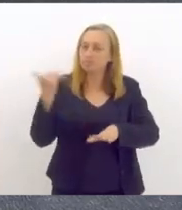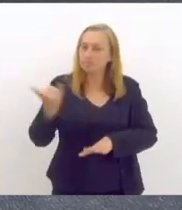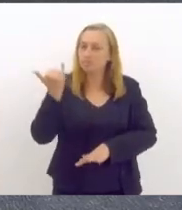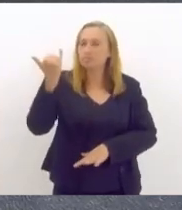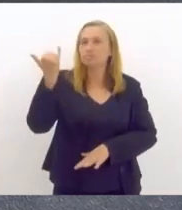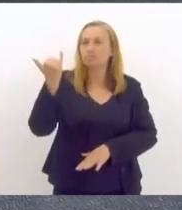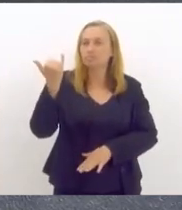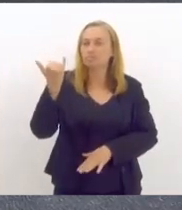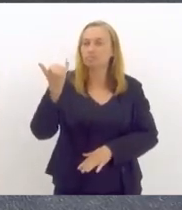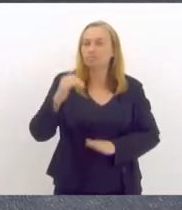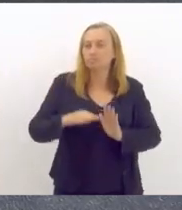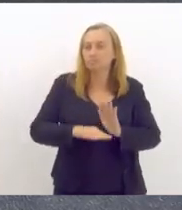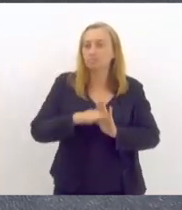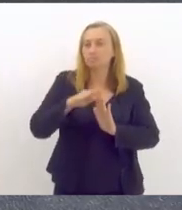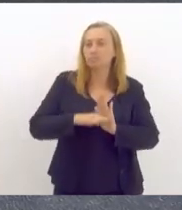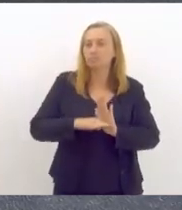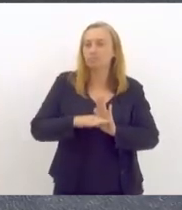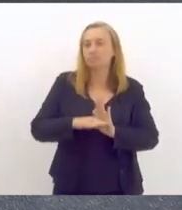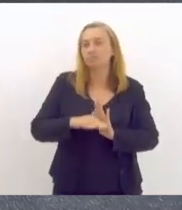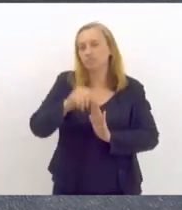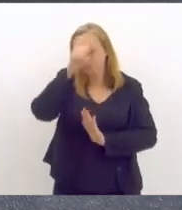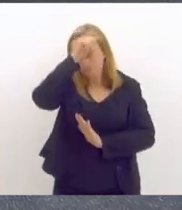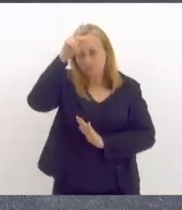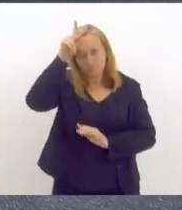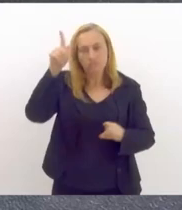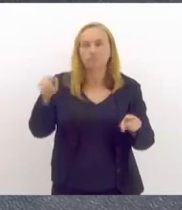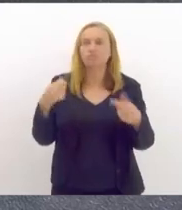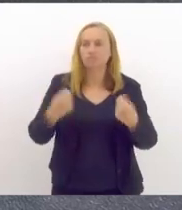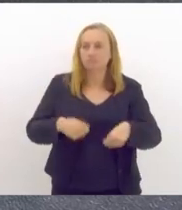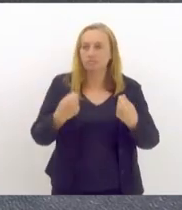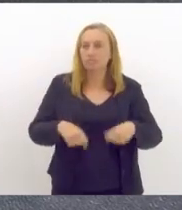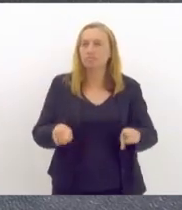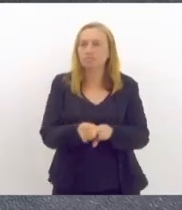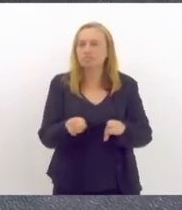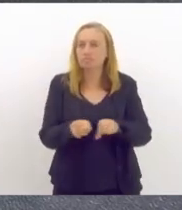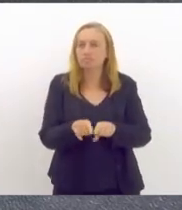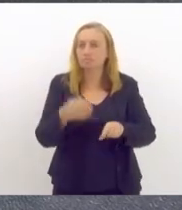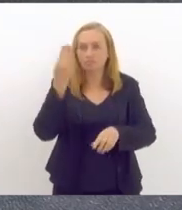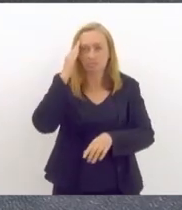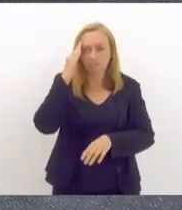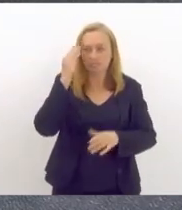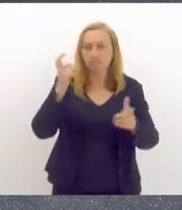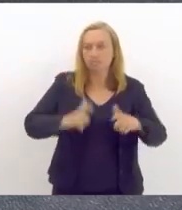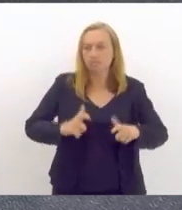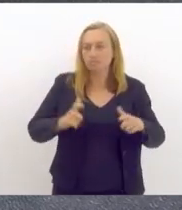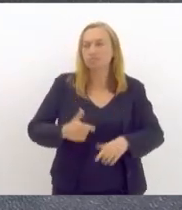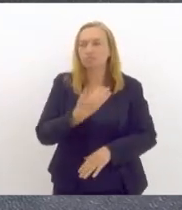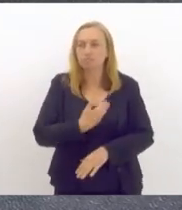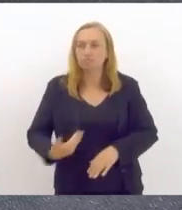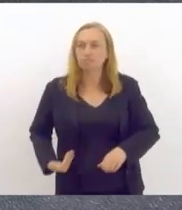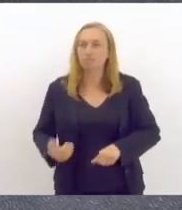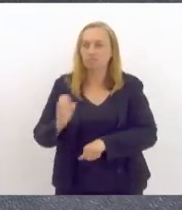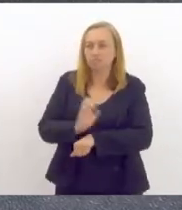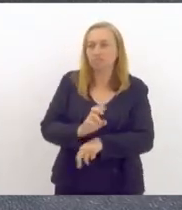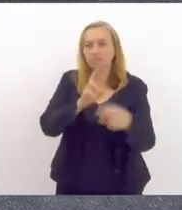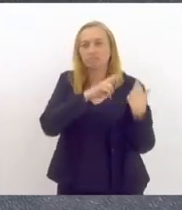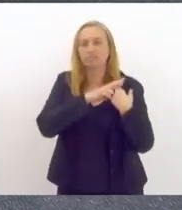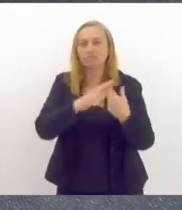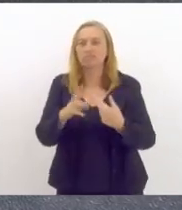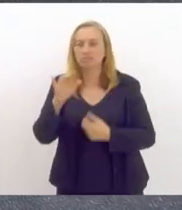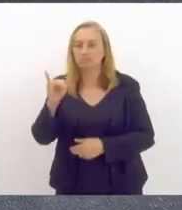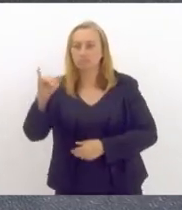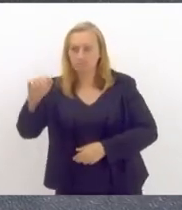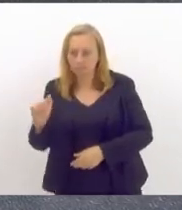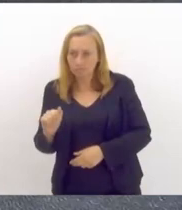em nível local das prefeituras a gente precisa também de um entendimento Regional o governo do estado porque é o responsável pelo Inea